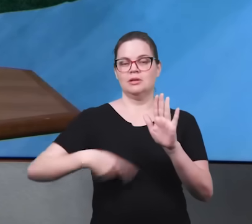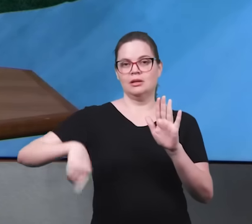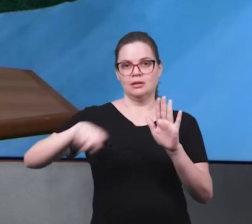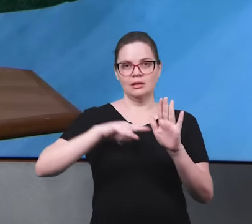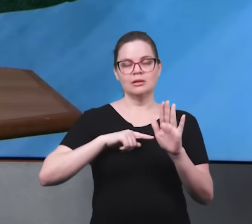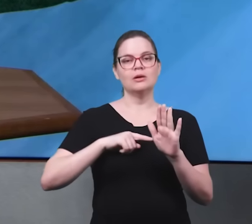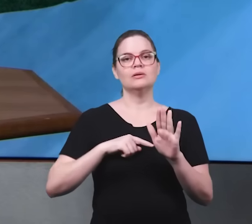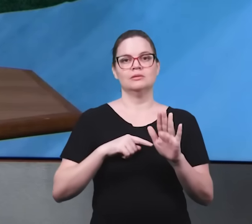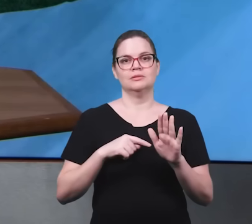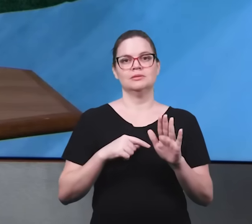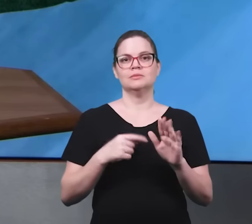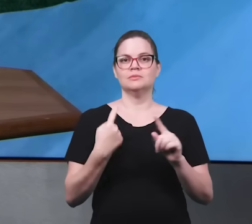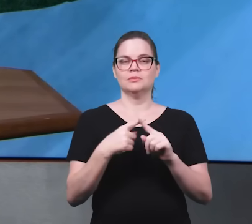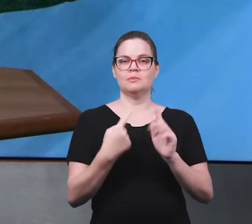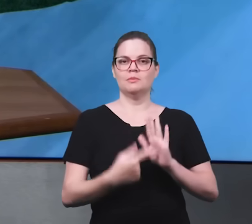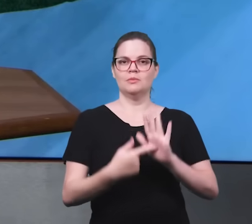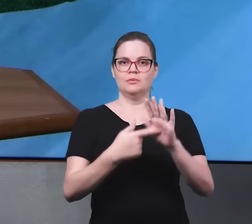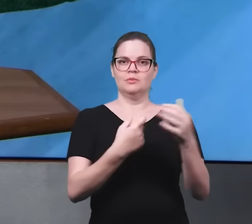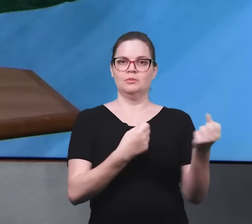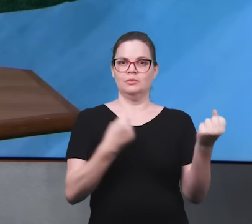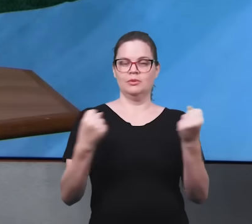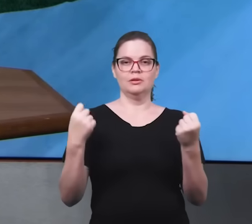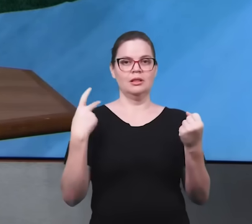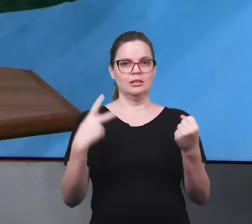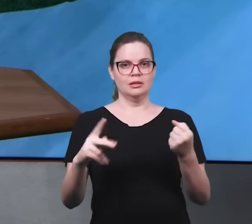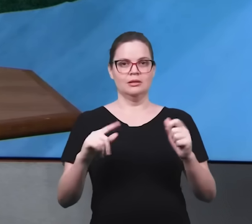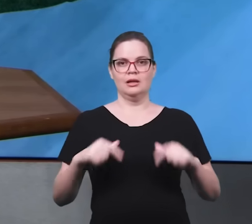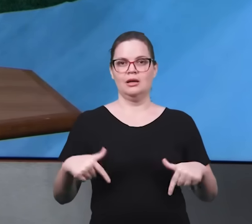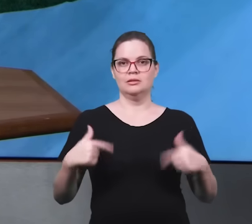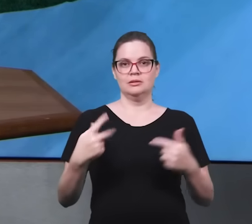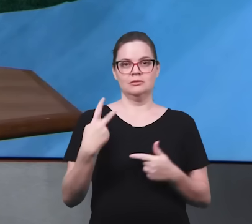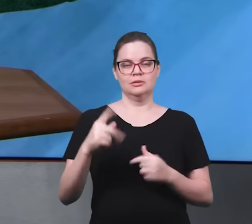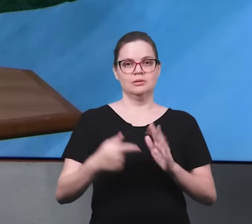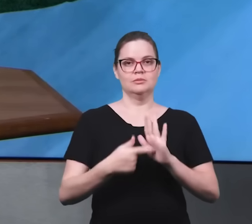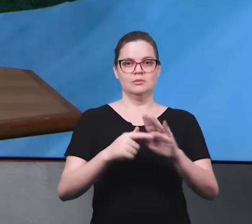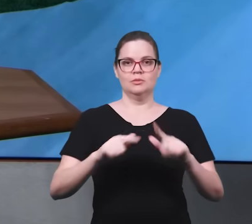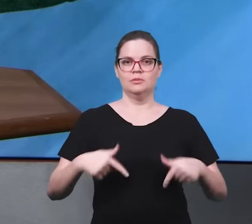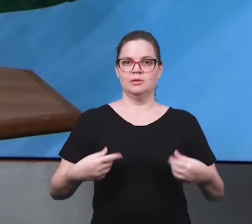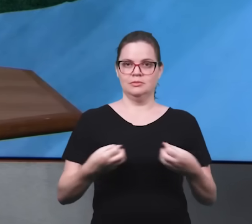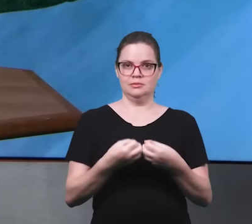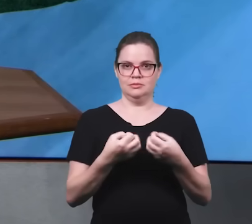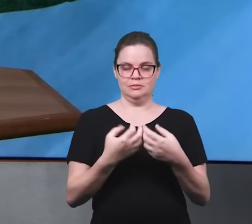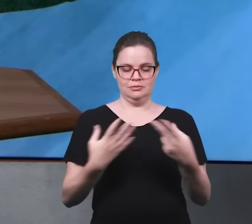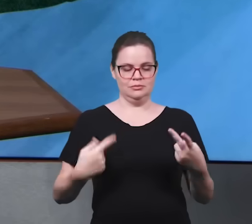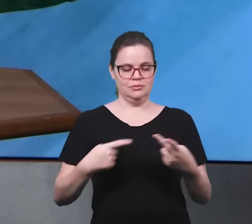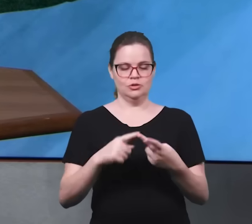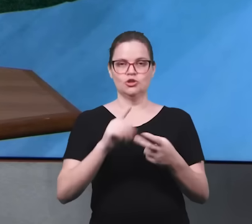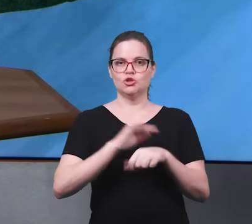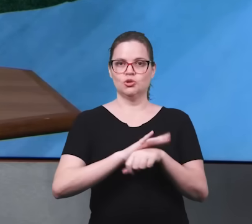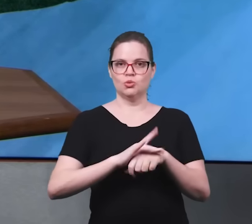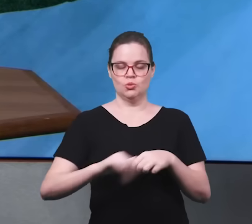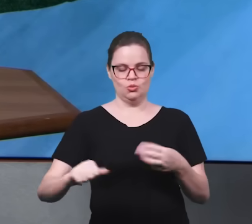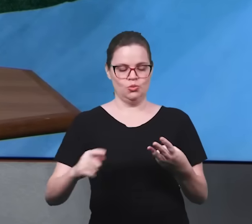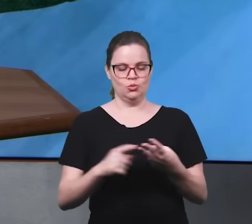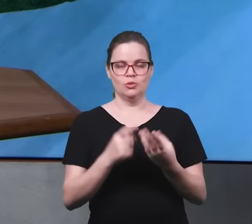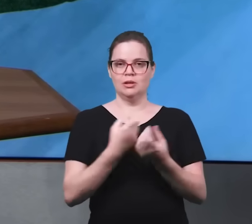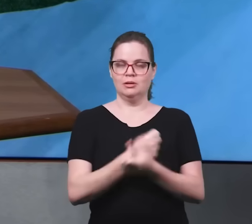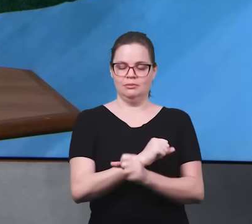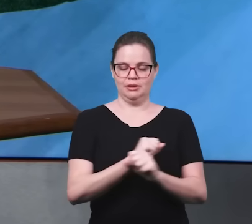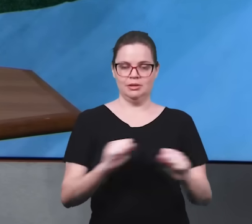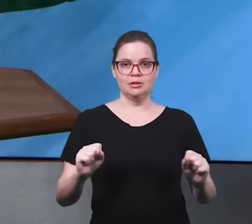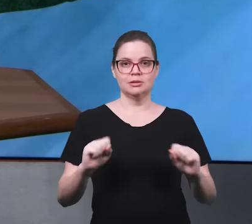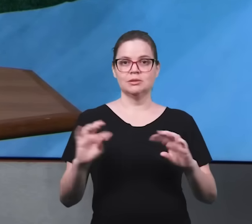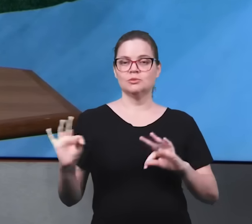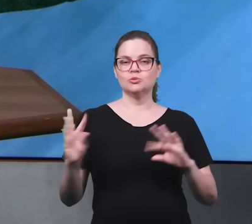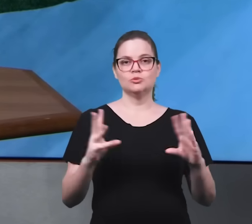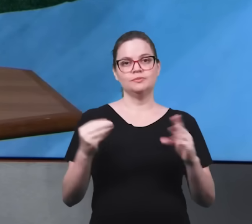nós, mostrado o poder dele, a operação dele, sinais de cura, sinais de libertação, daquilo